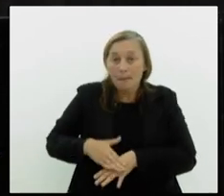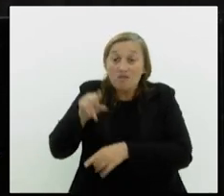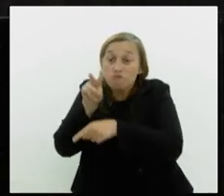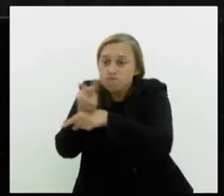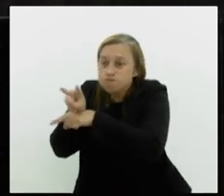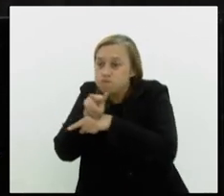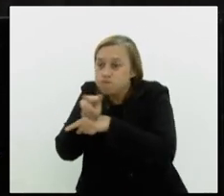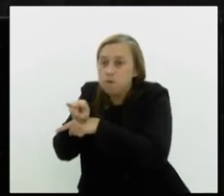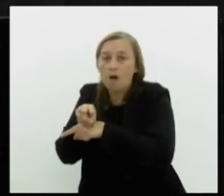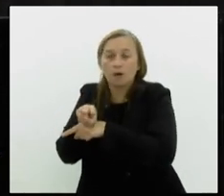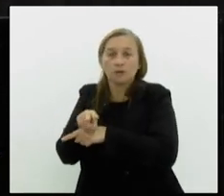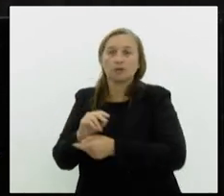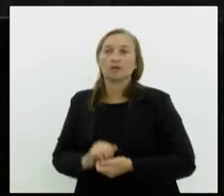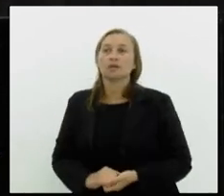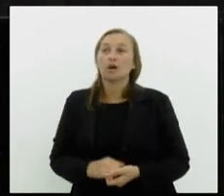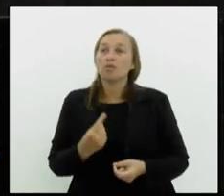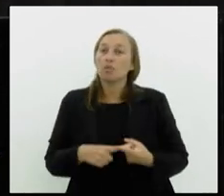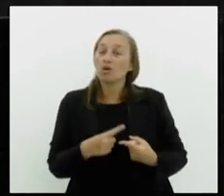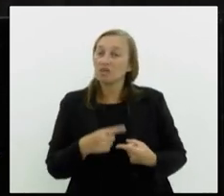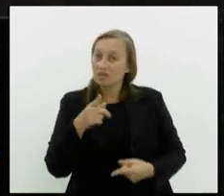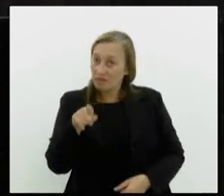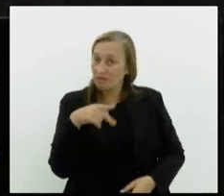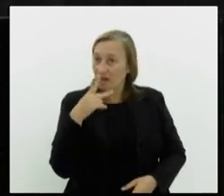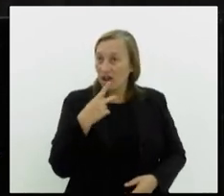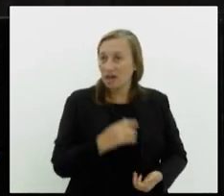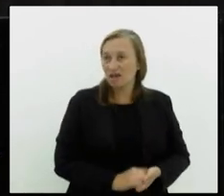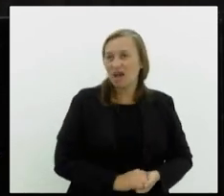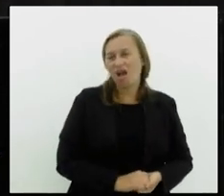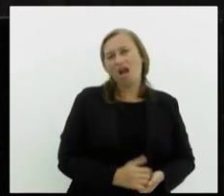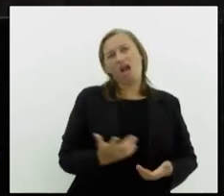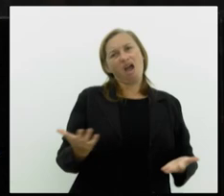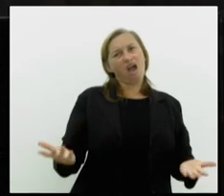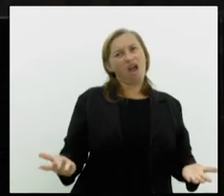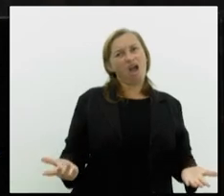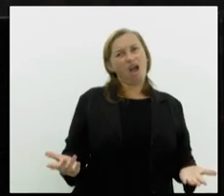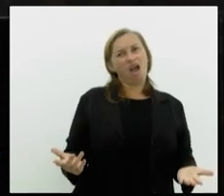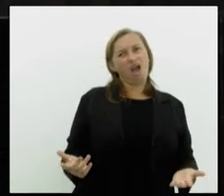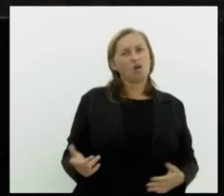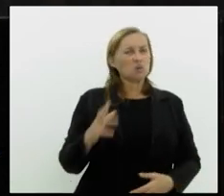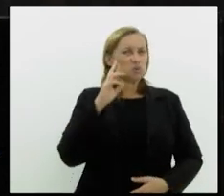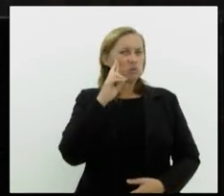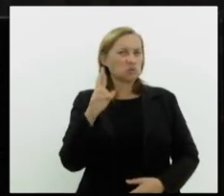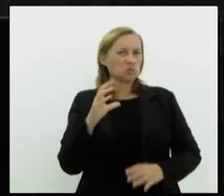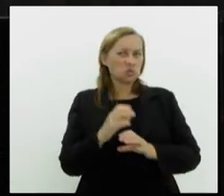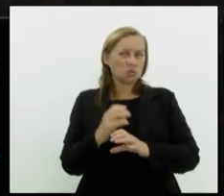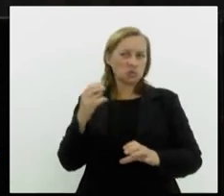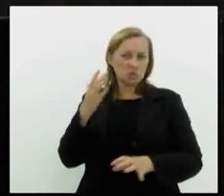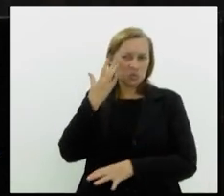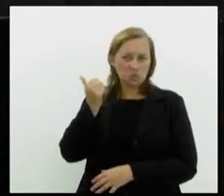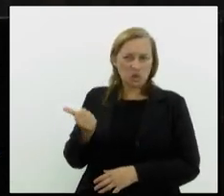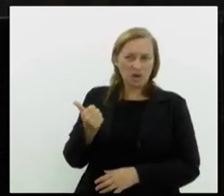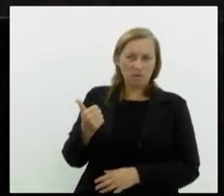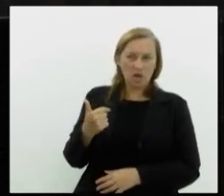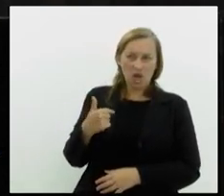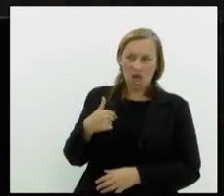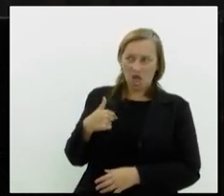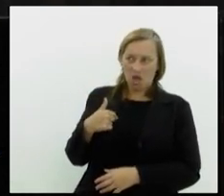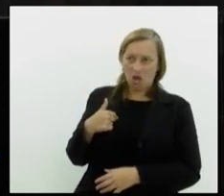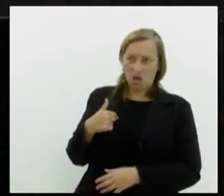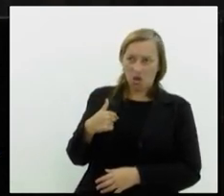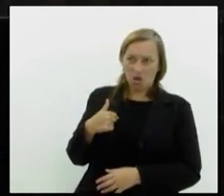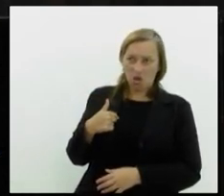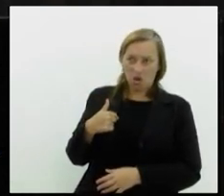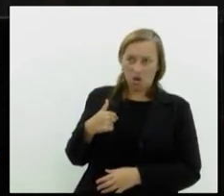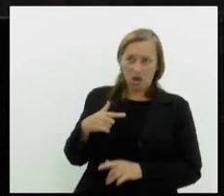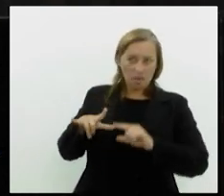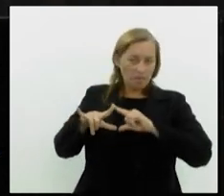vigiada. Porque você vai dizer assim, ah, mas o senhor é engenheiro, sabe disso. Eu que sou engenheiro, nada. A